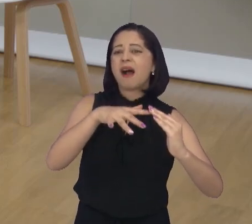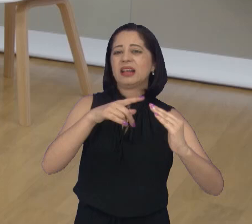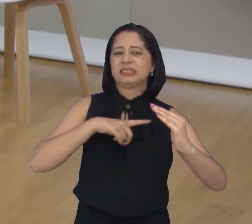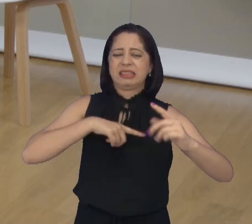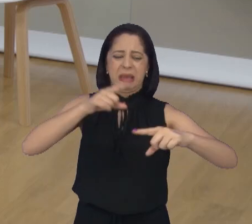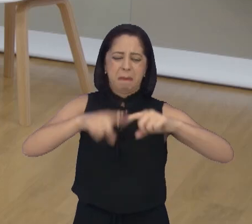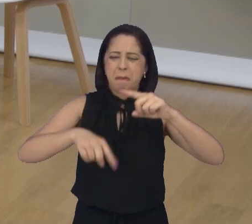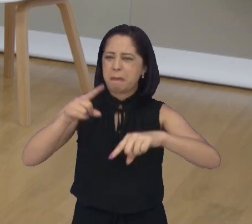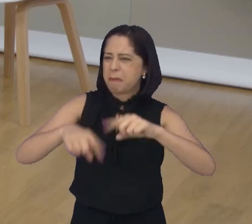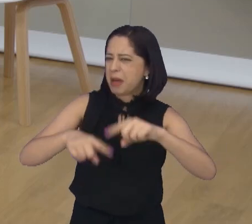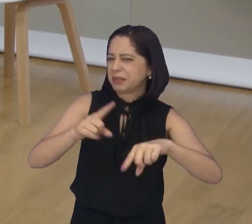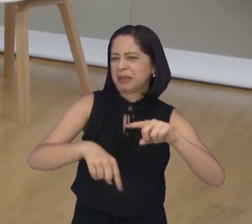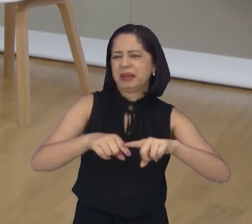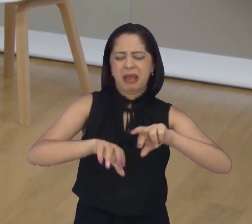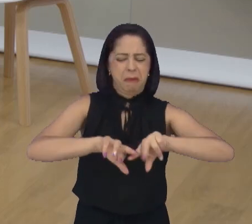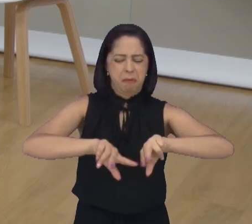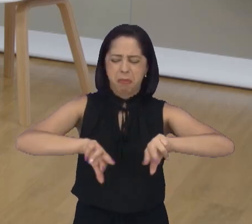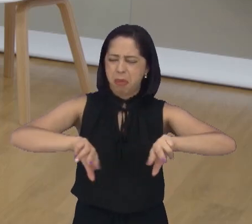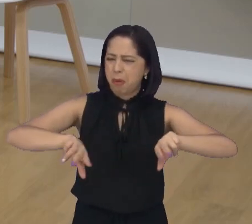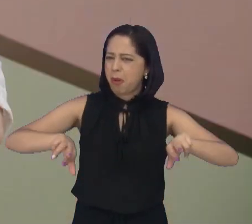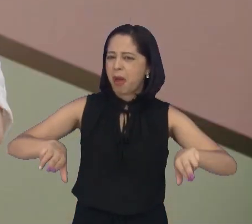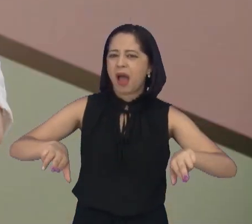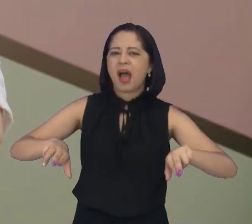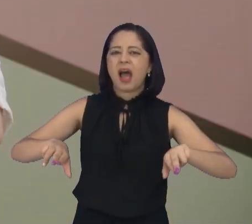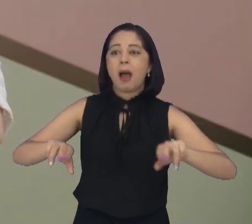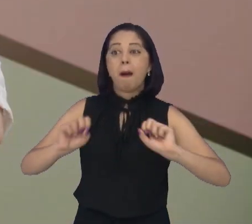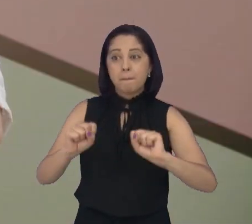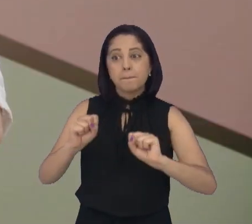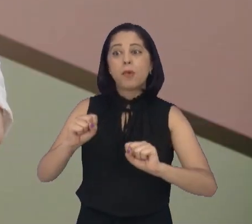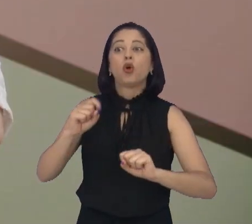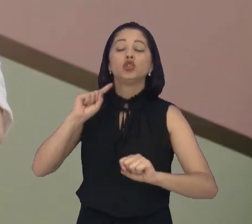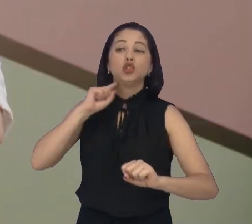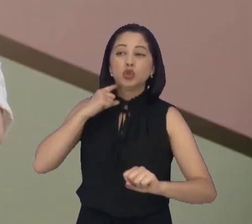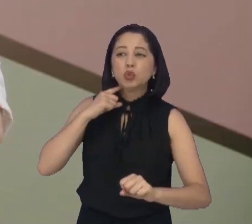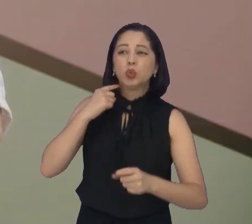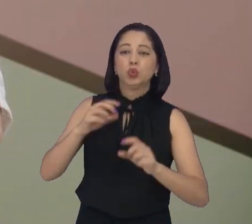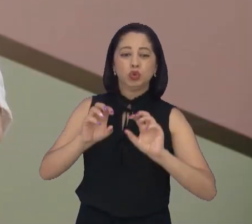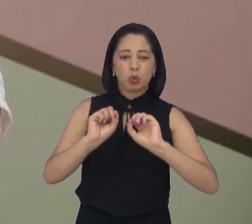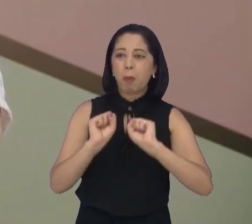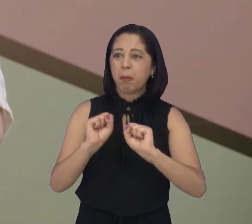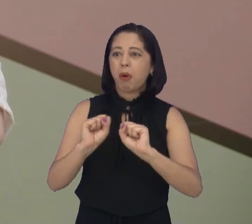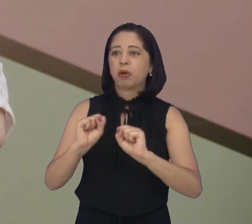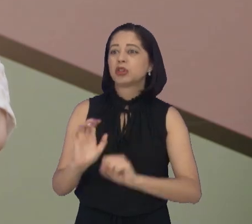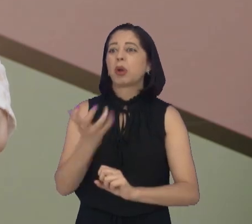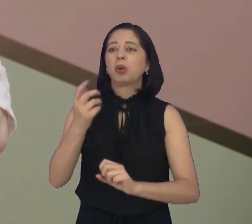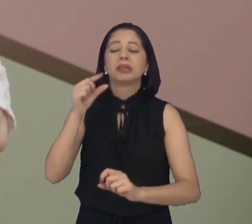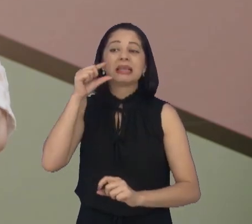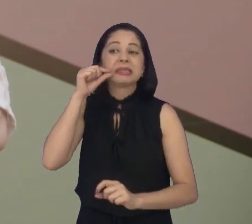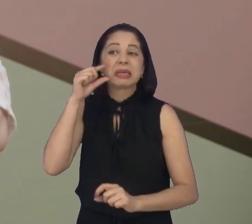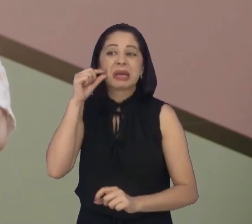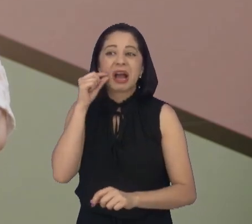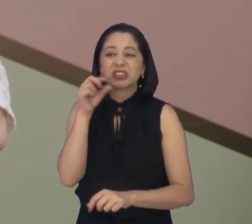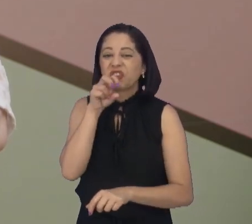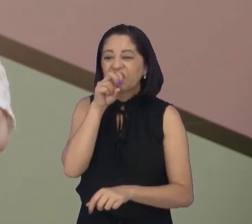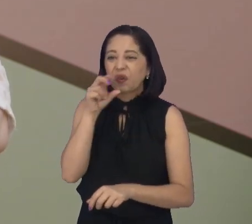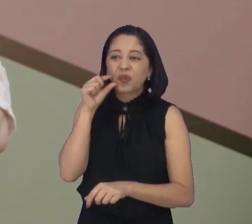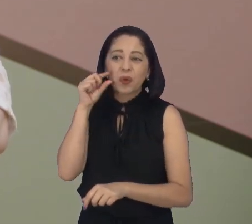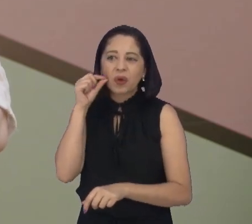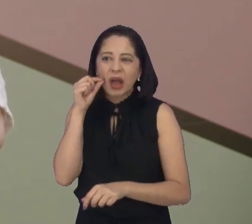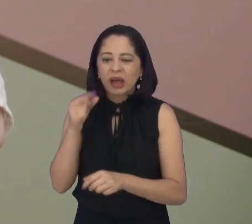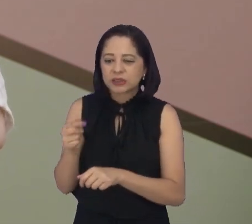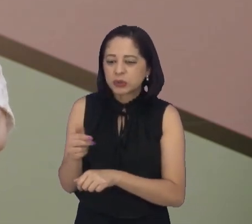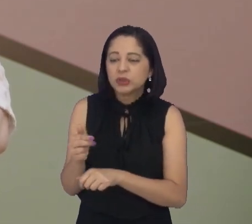objetos, né, como a gente viu na matéria ali, pode ter pragas, animais, porque isso se torna algo que a casa fica,